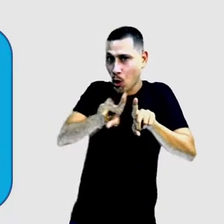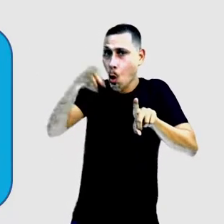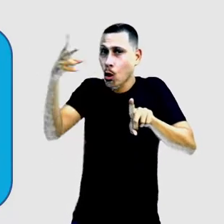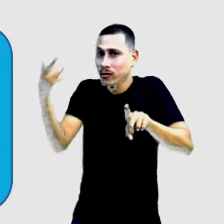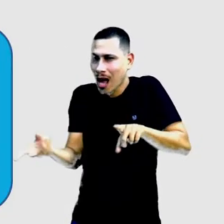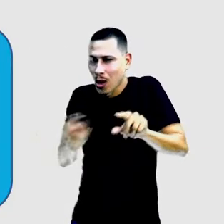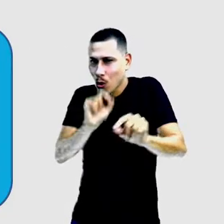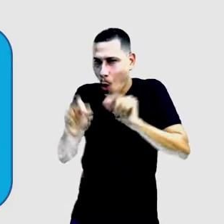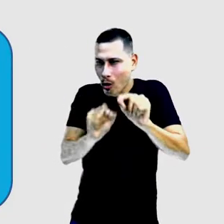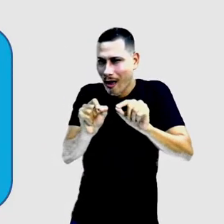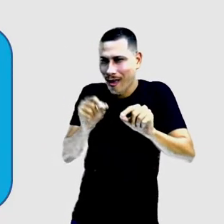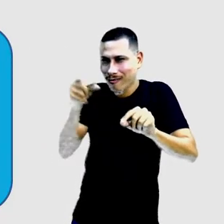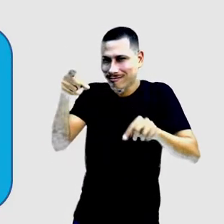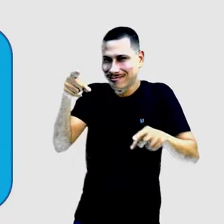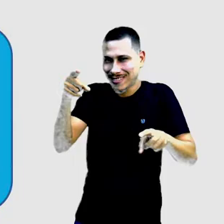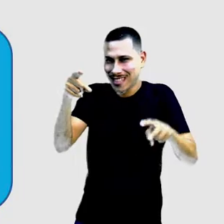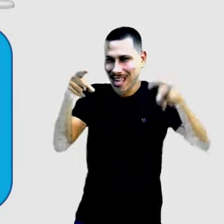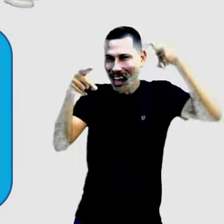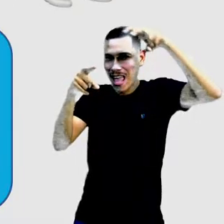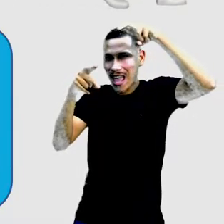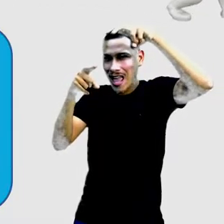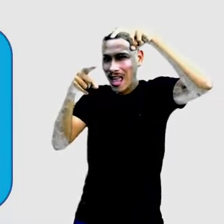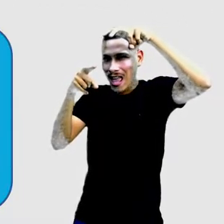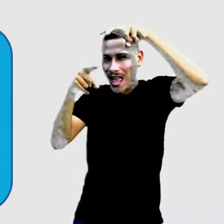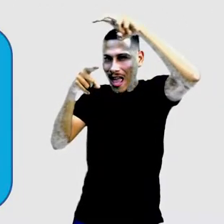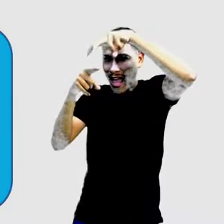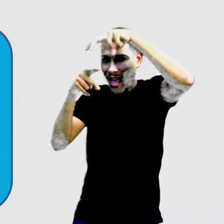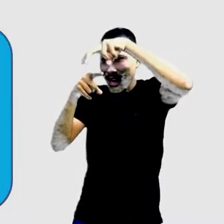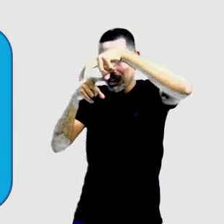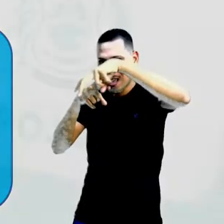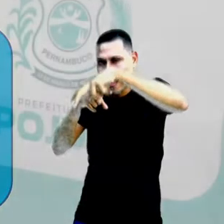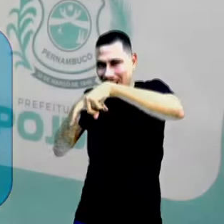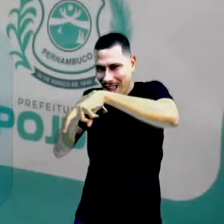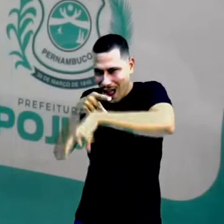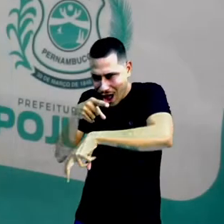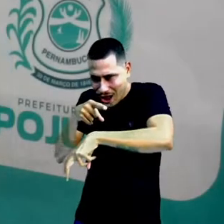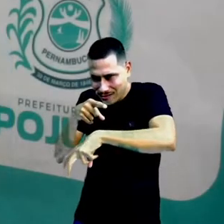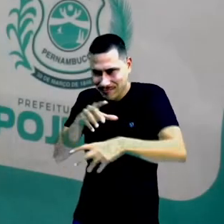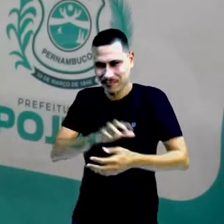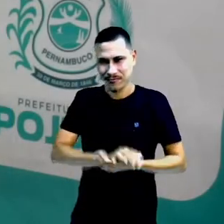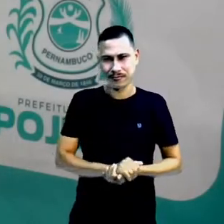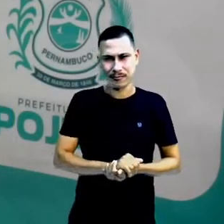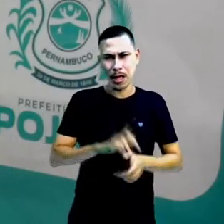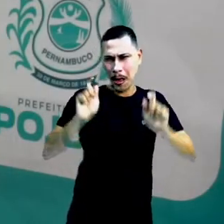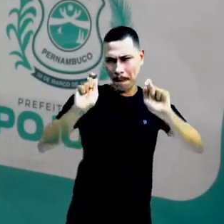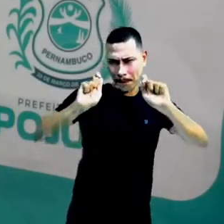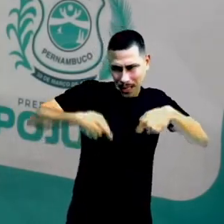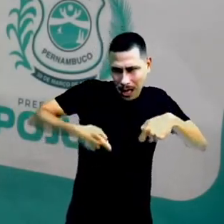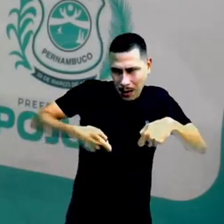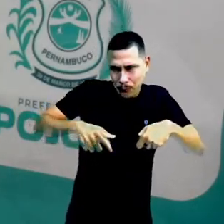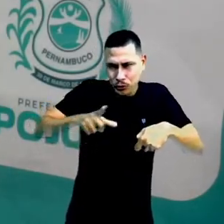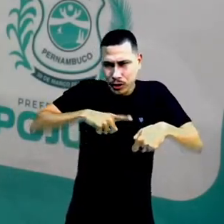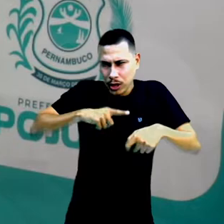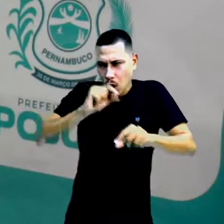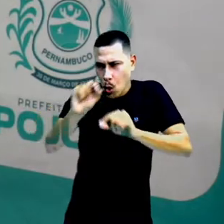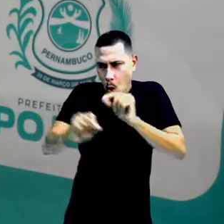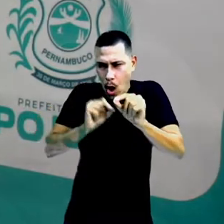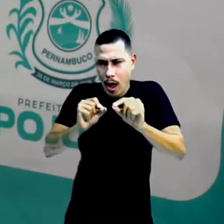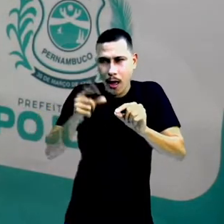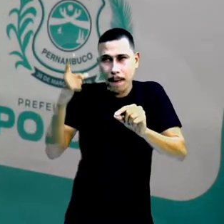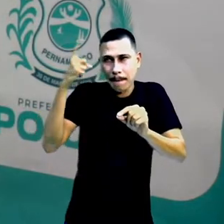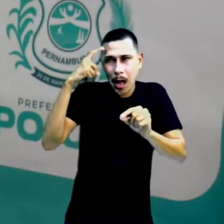é descer essa escada. Então, temos que ter um segmento lógico.